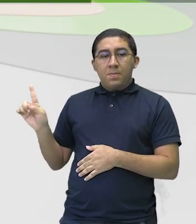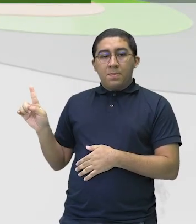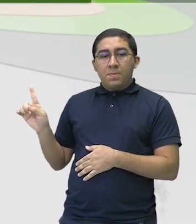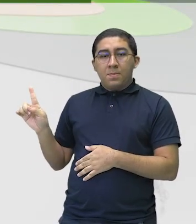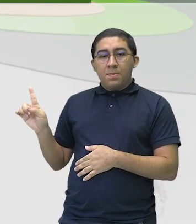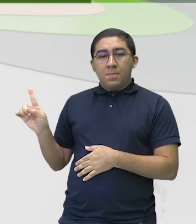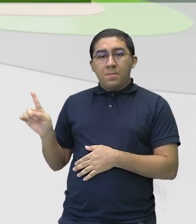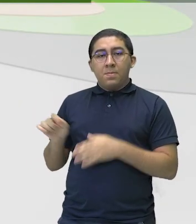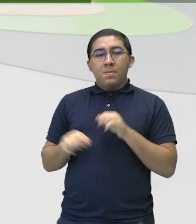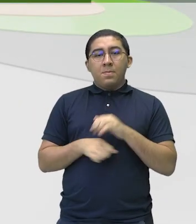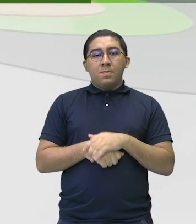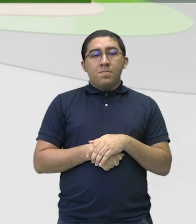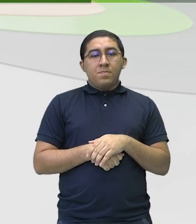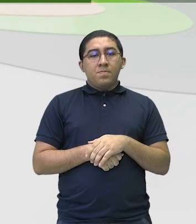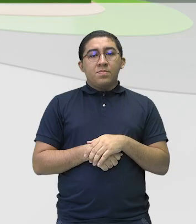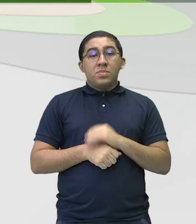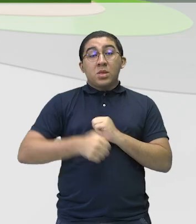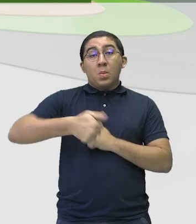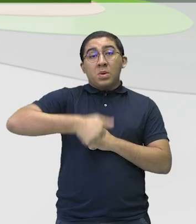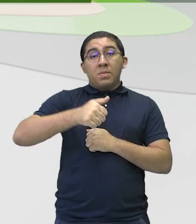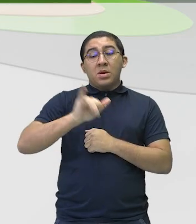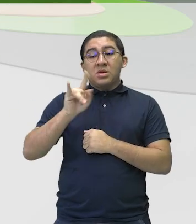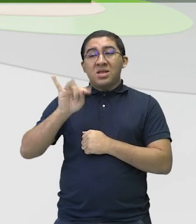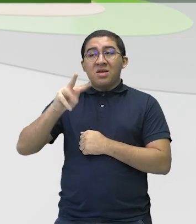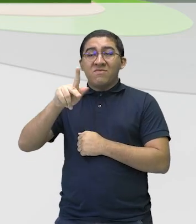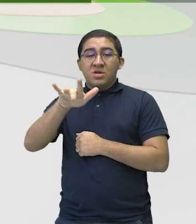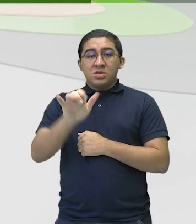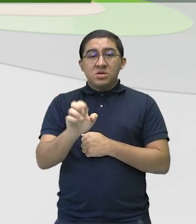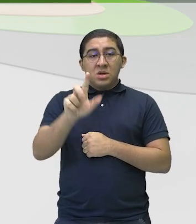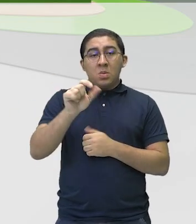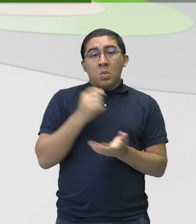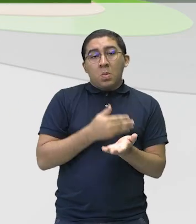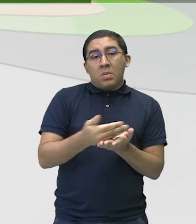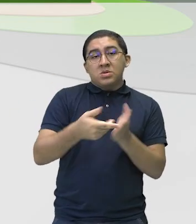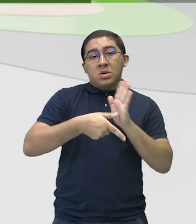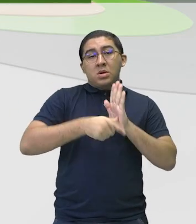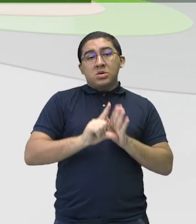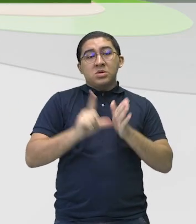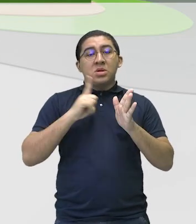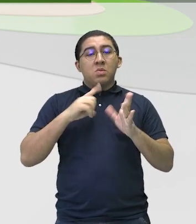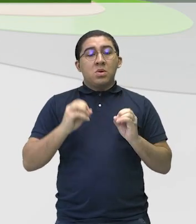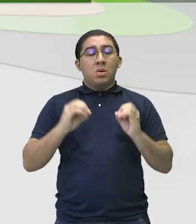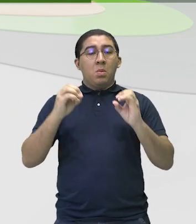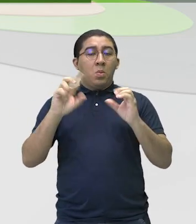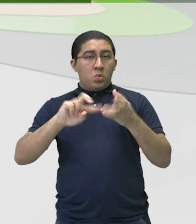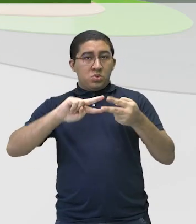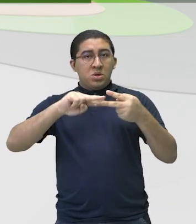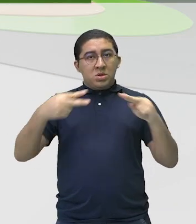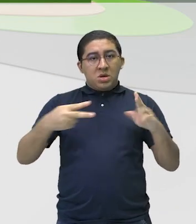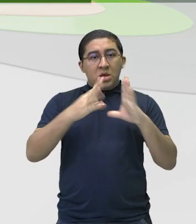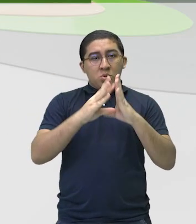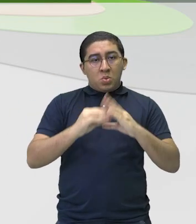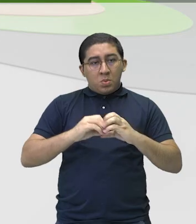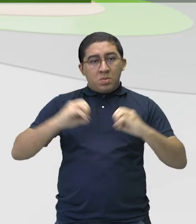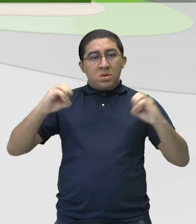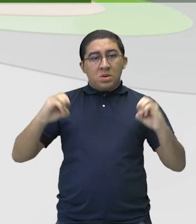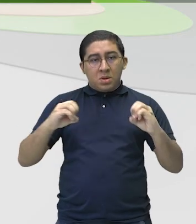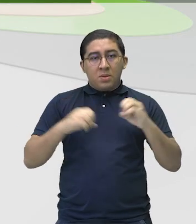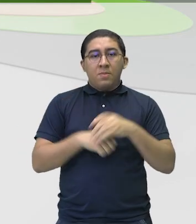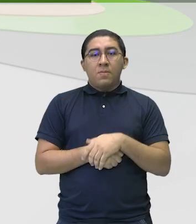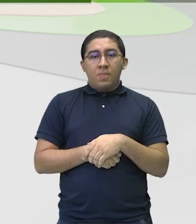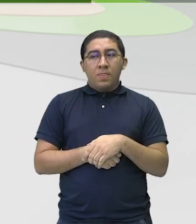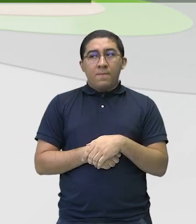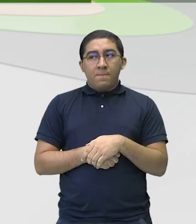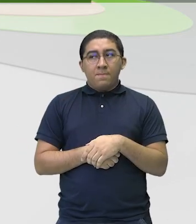Bem, lá na intérfase, que é o processo que antecede a divisão celular, acontece a duplicação do material genético. Quando nós